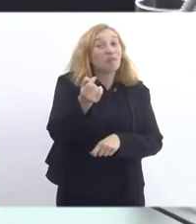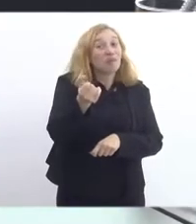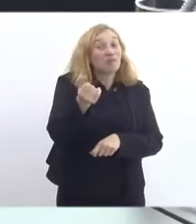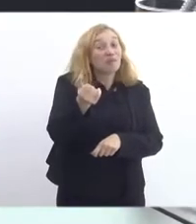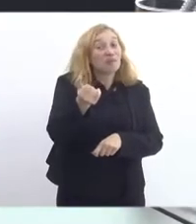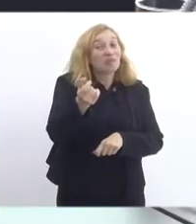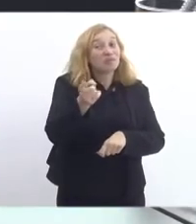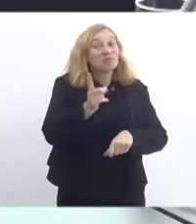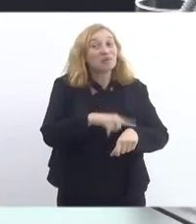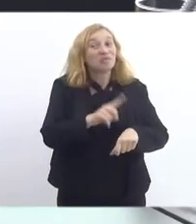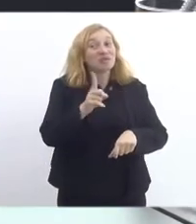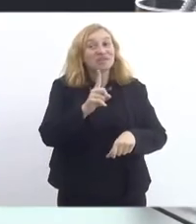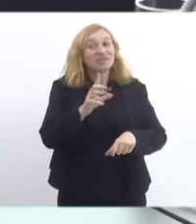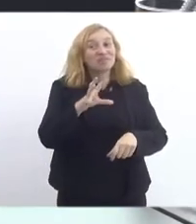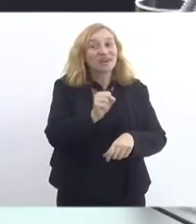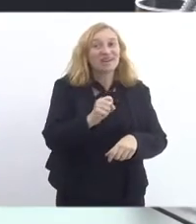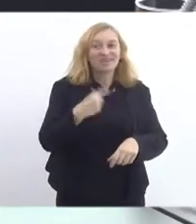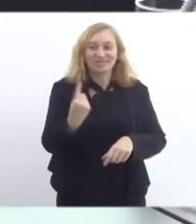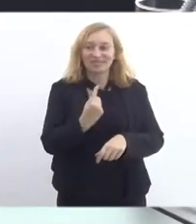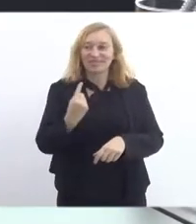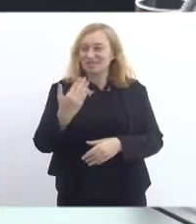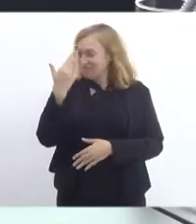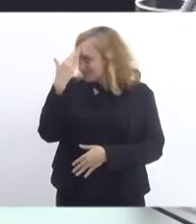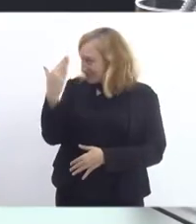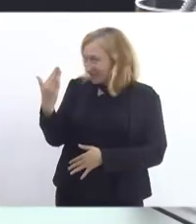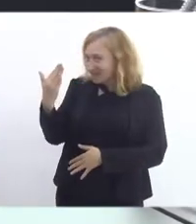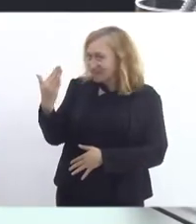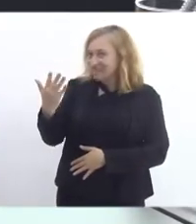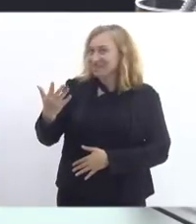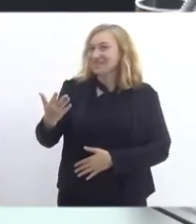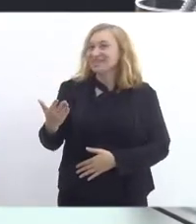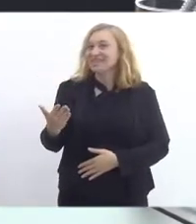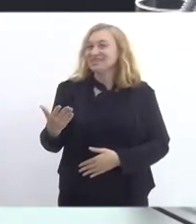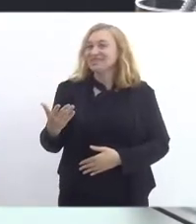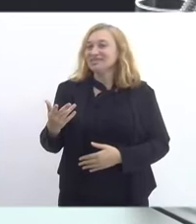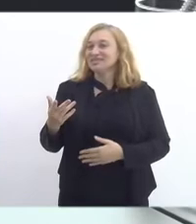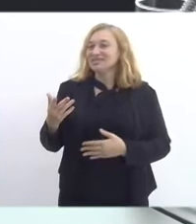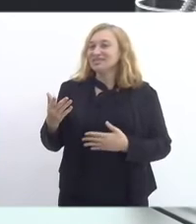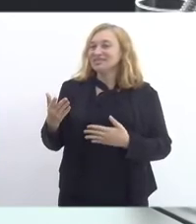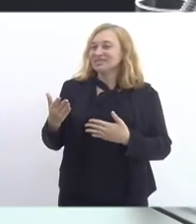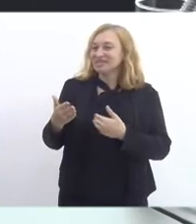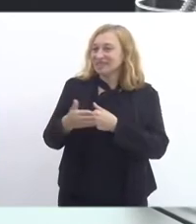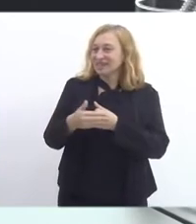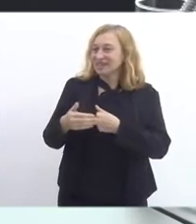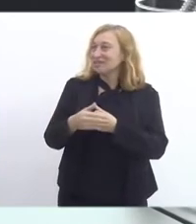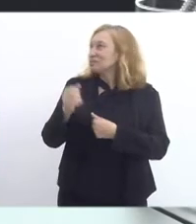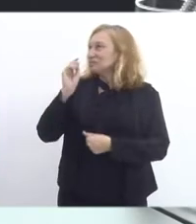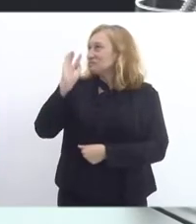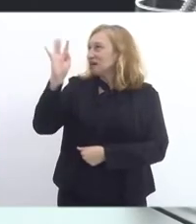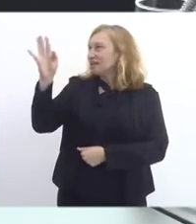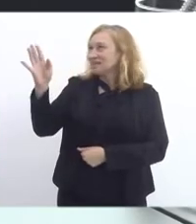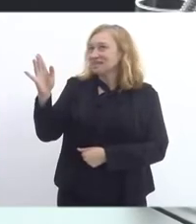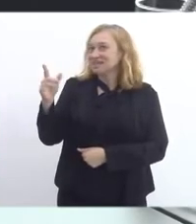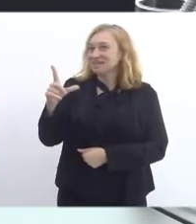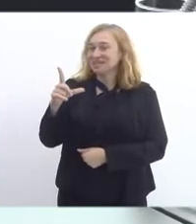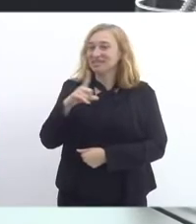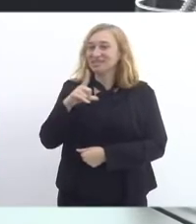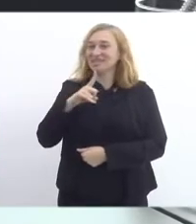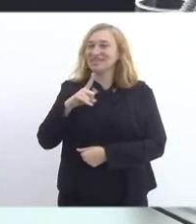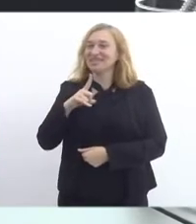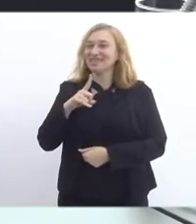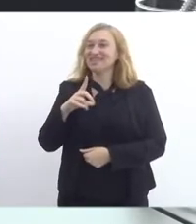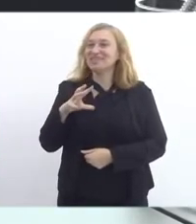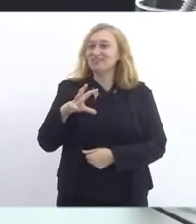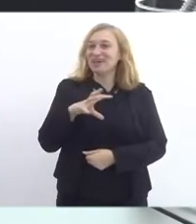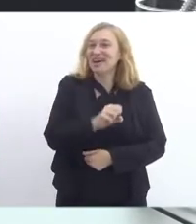poucas vezes não nos pega. Muito obrigado pelo seu elogio. Eu não imaginava que eu tinha garras, mas fico